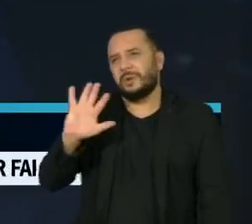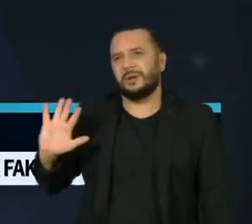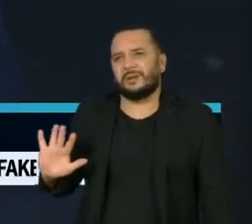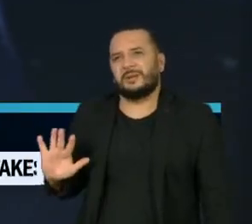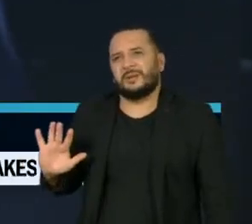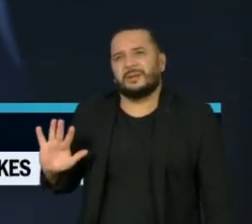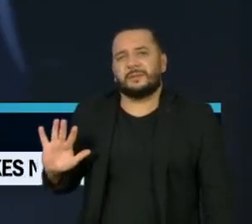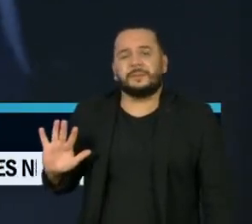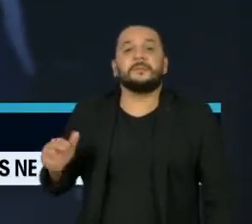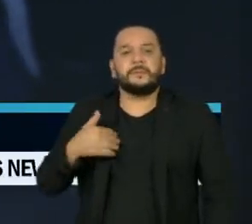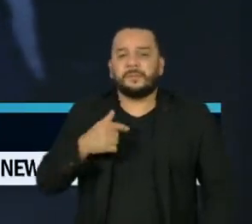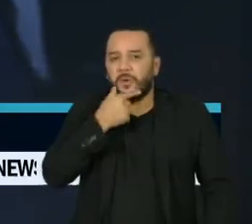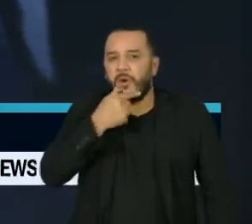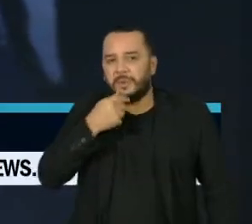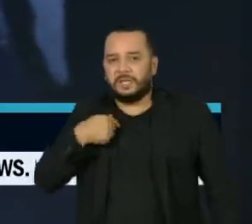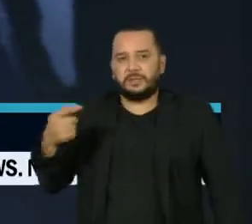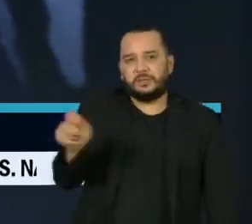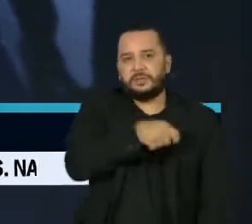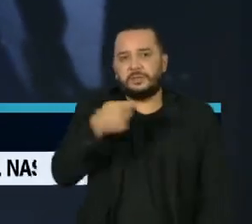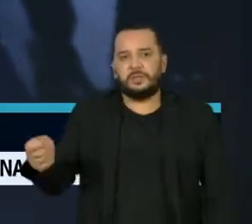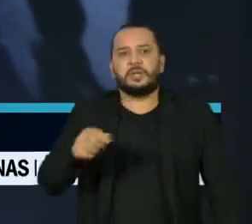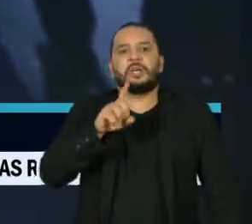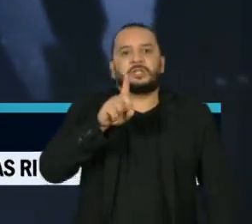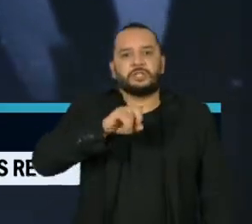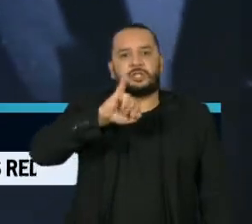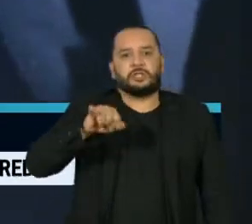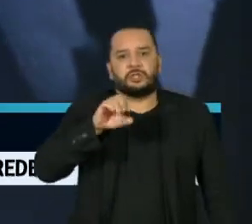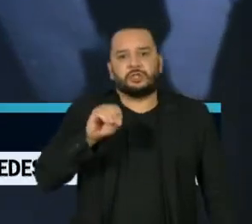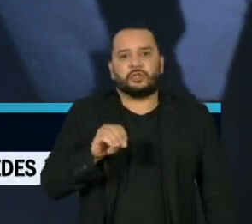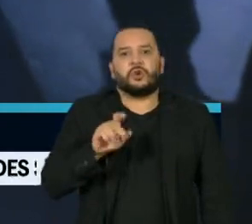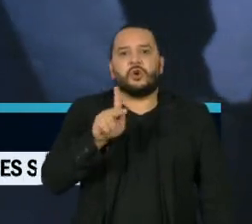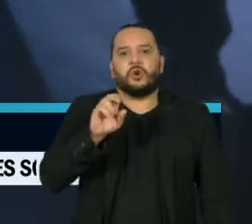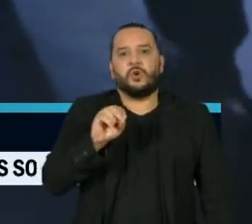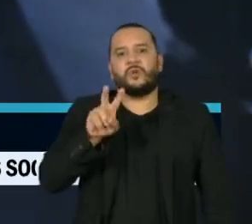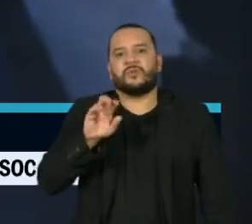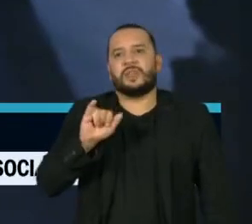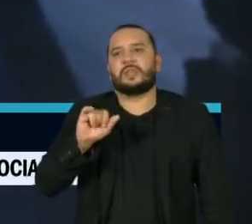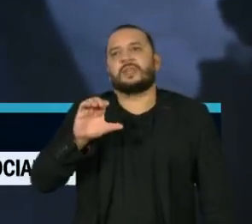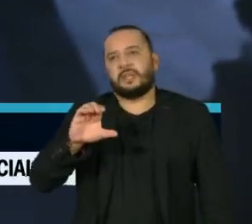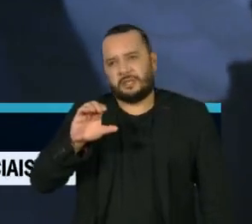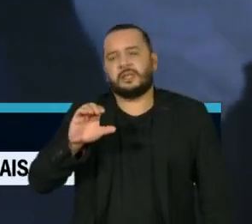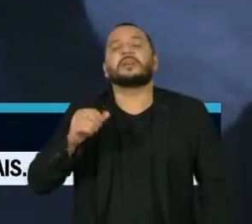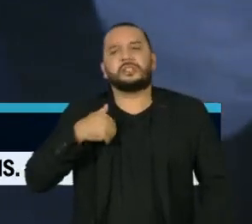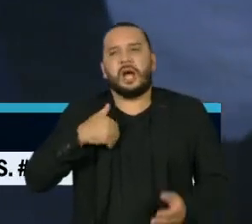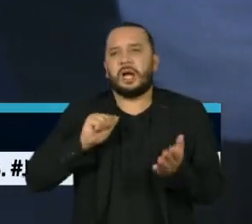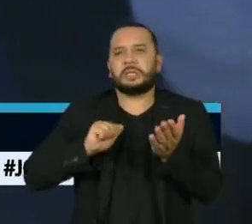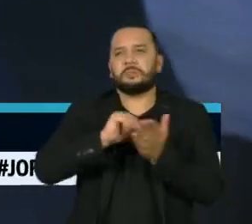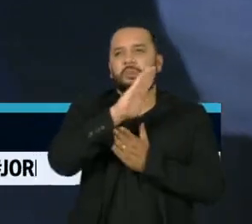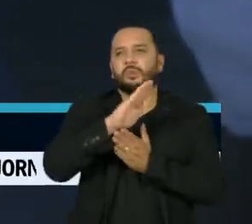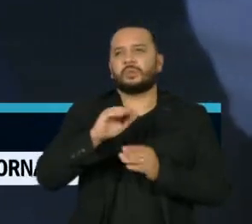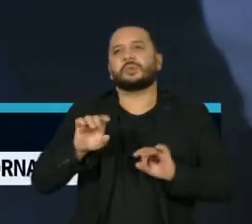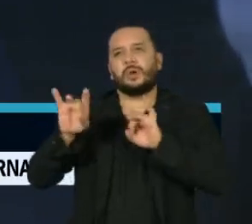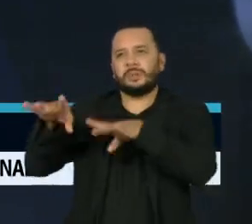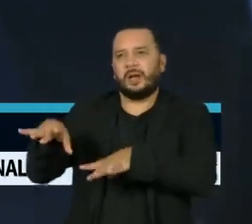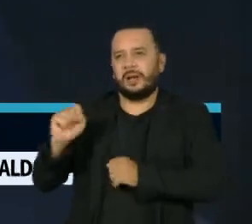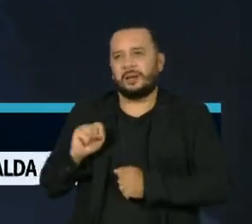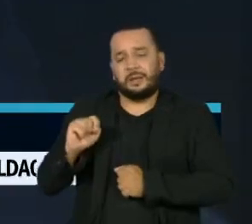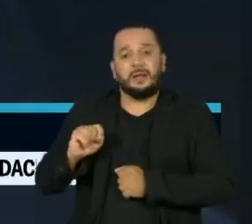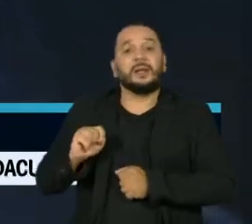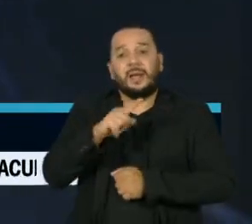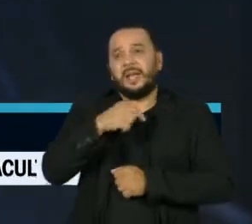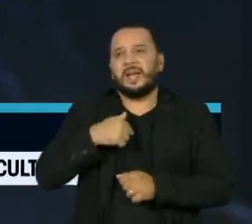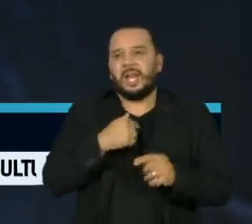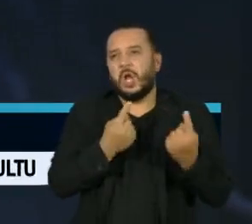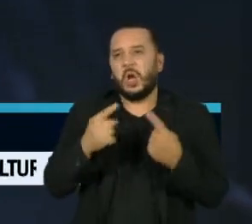O tenista sérvio Novak Djokovic já está em casa depois de ser deportado da Austrália. A posição antivacina pode custar